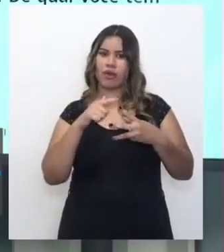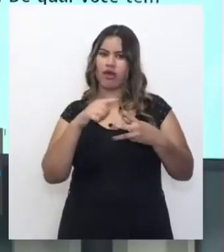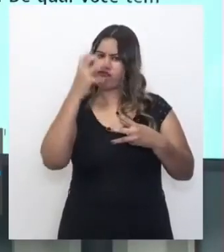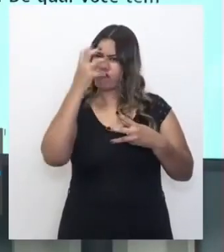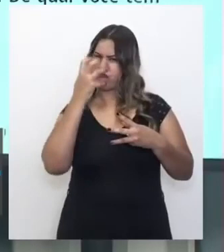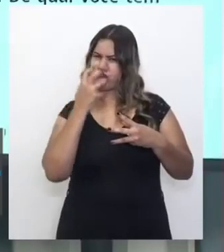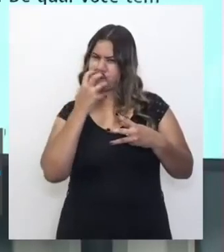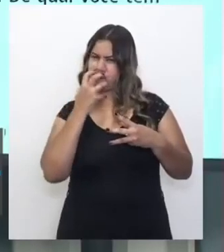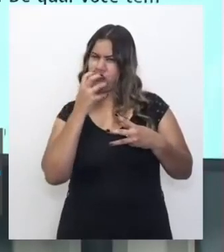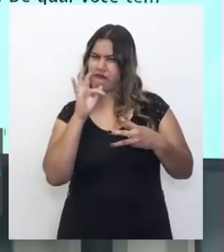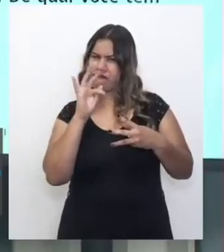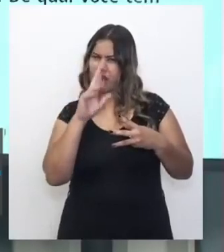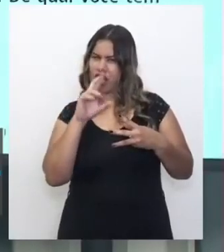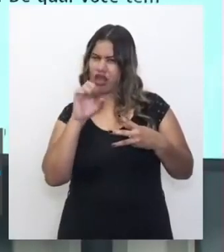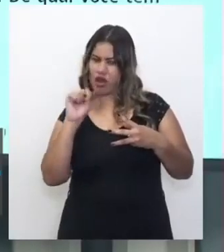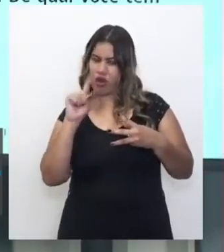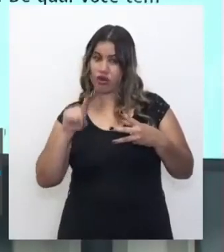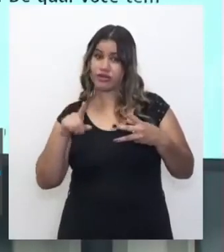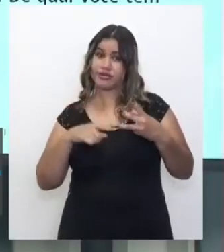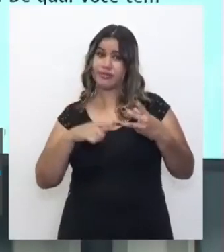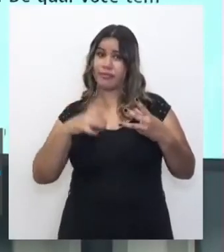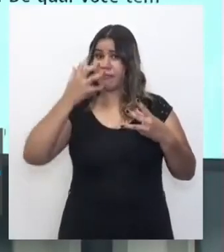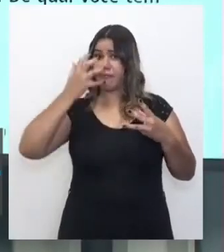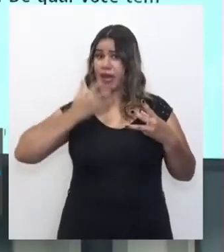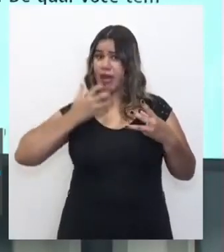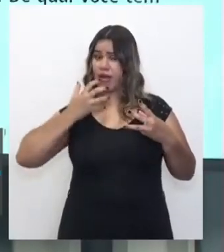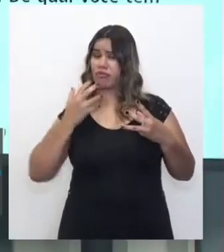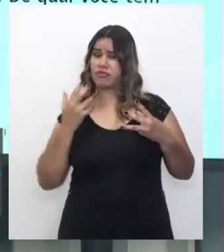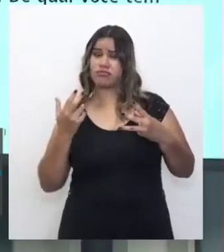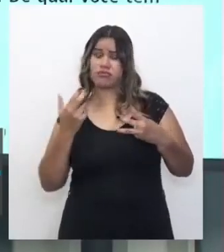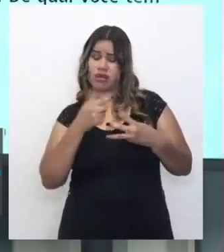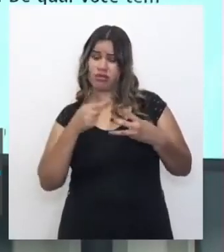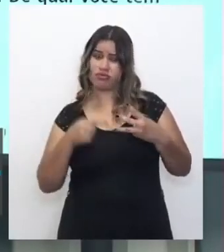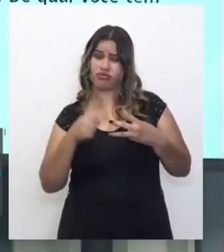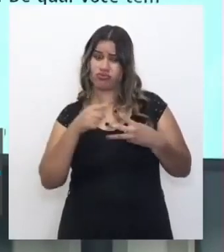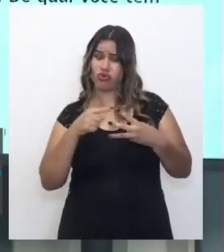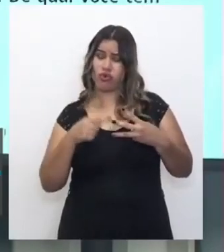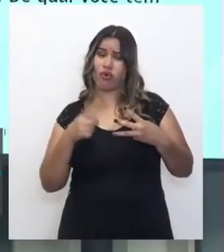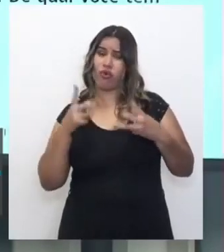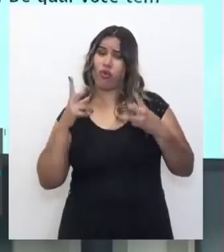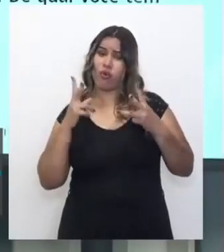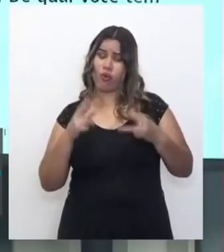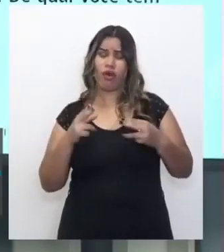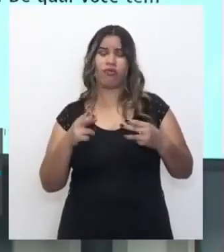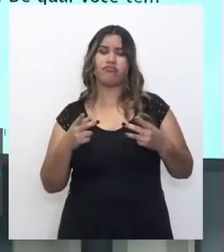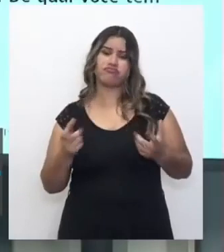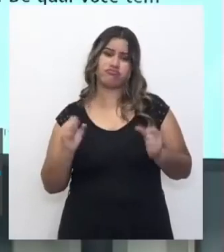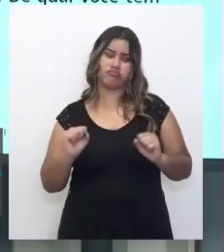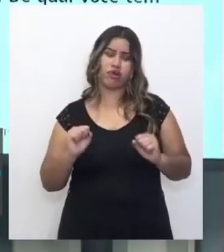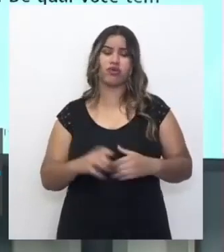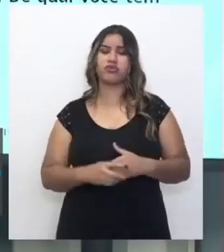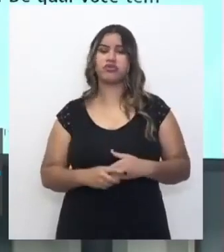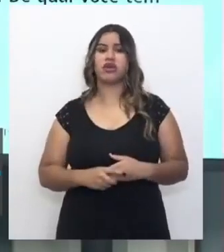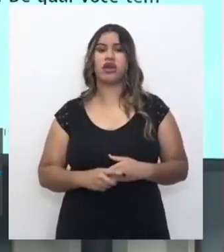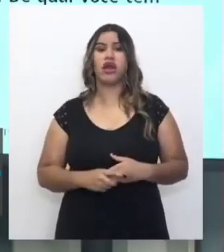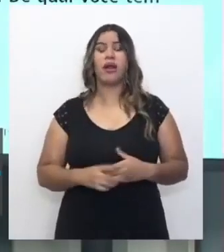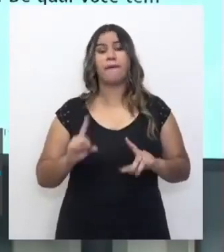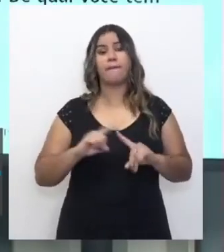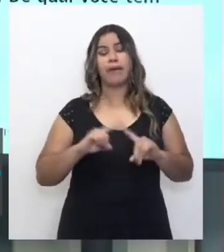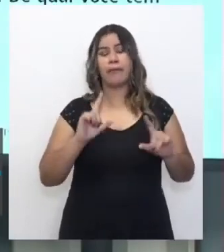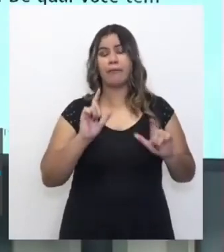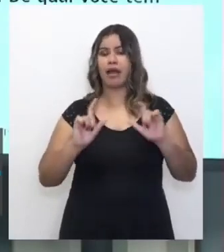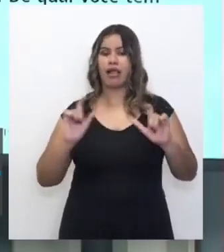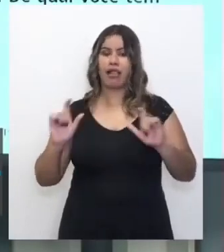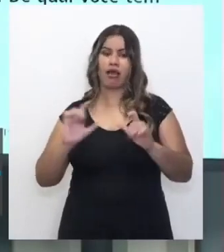já traz a ideia de perigo. Perceba que as palavras, elas parecem sinônimo, mas elas têm, pela escolha ou com o contexto que você usa,